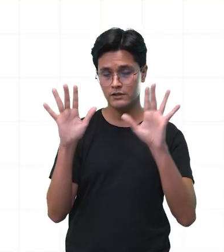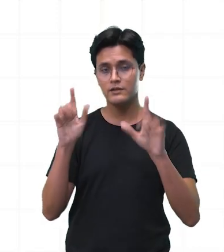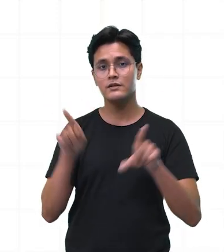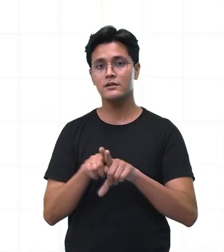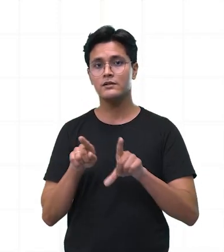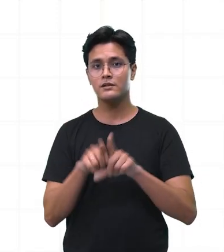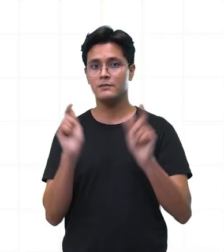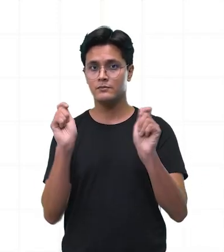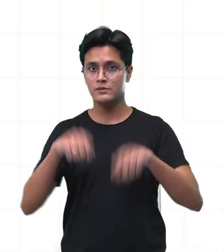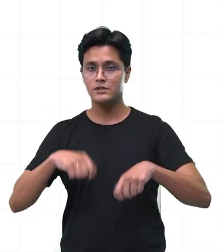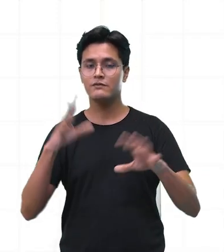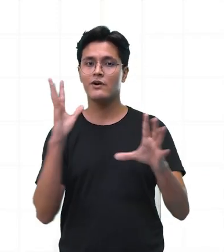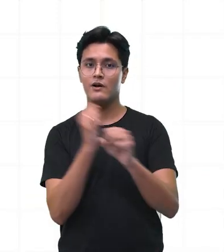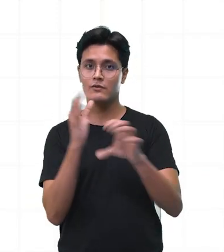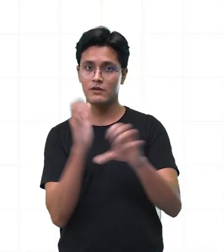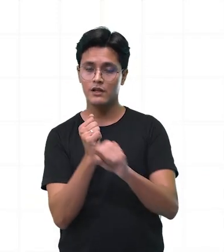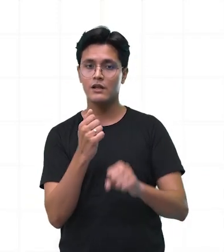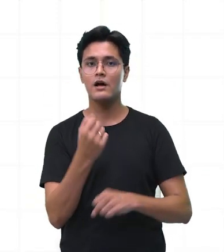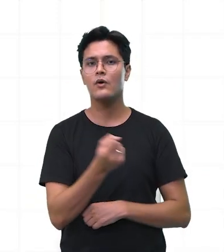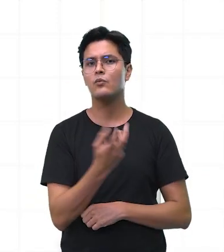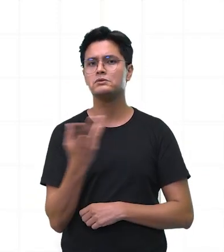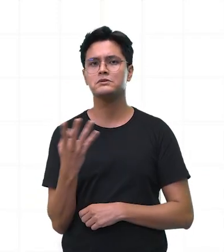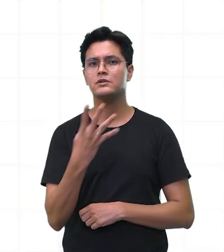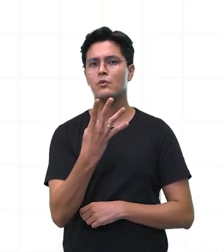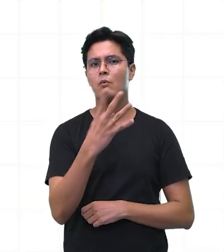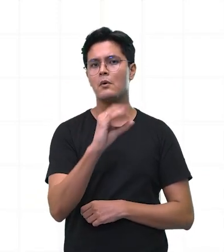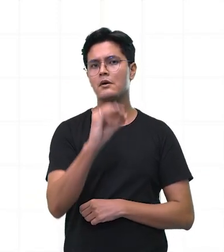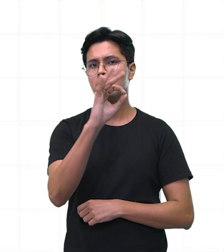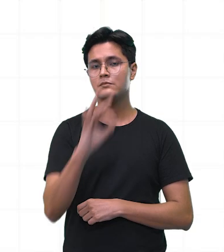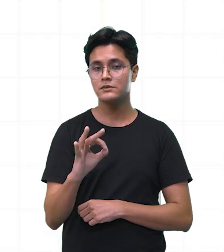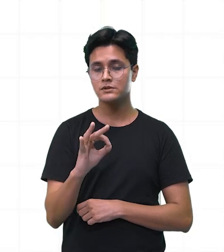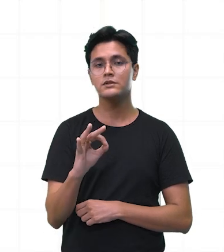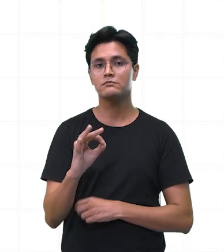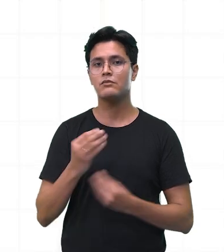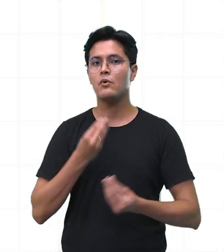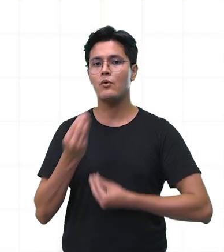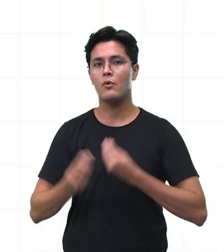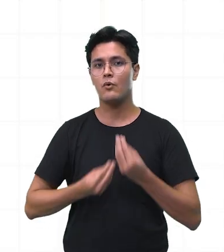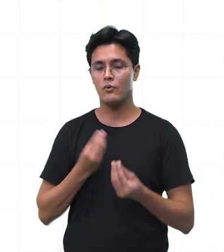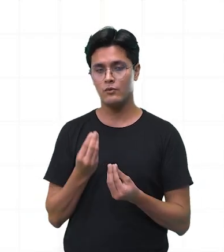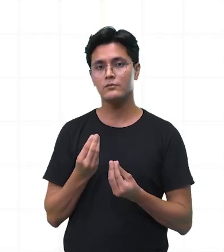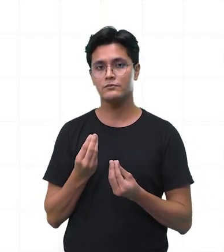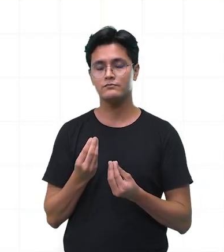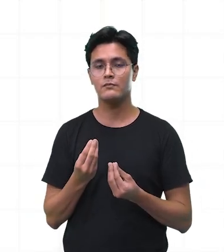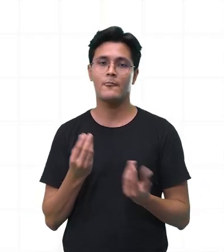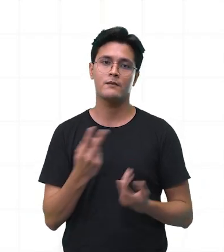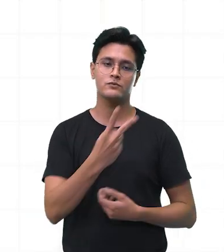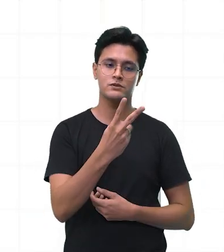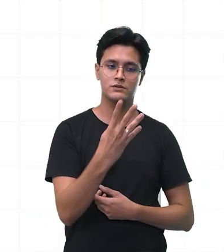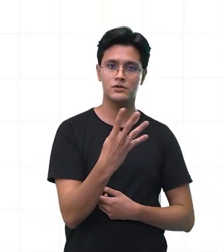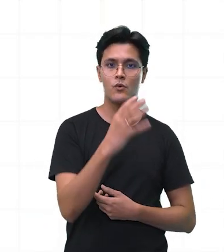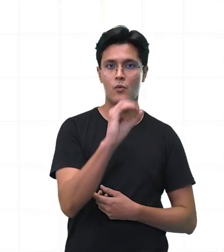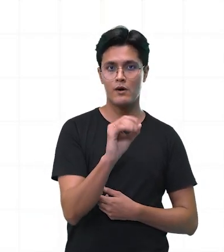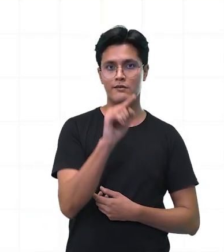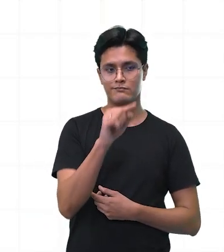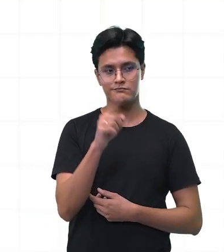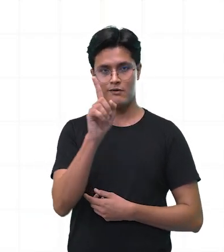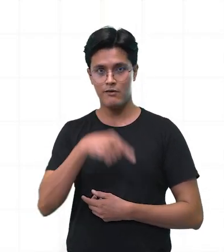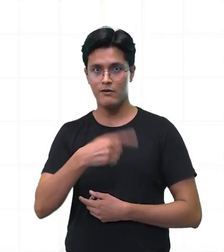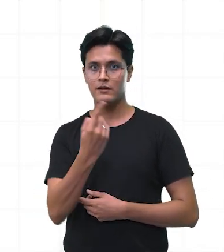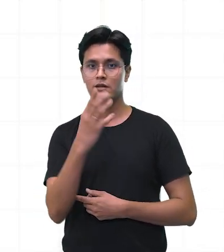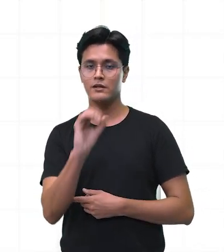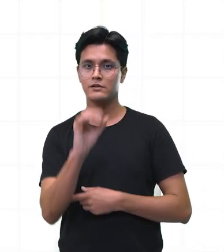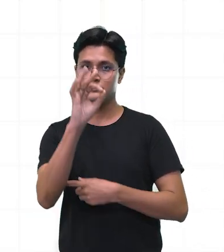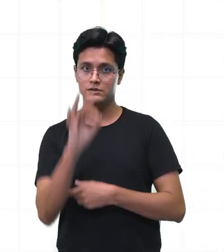quanto que é 40%. Só eu multiplicar 30%. Se 10% é 240, então 30% vai ser 3